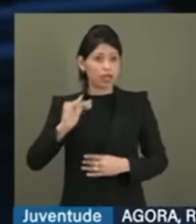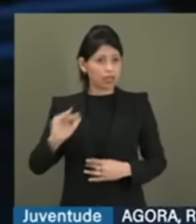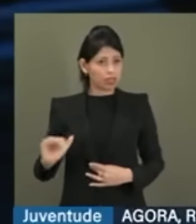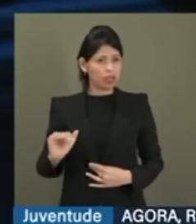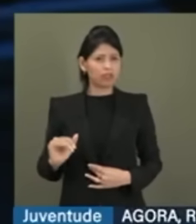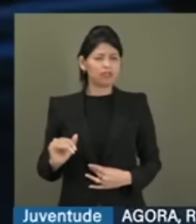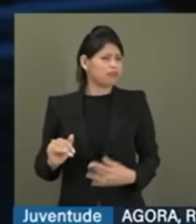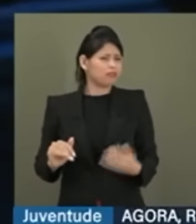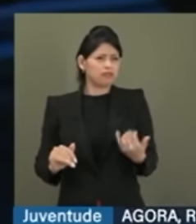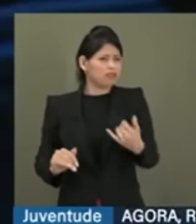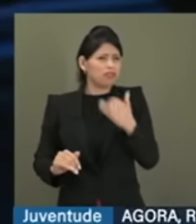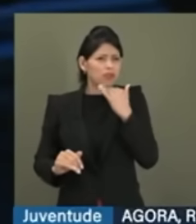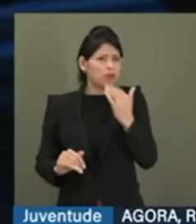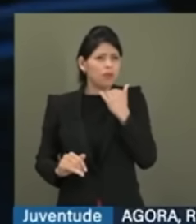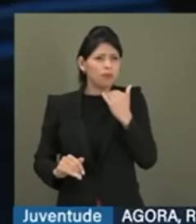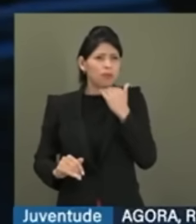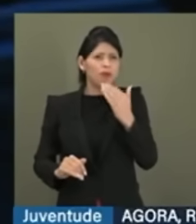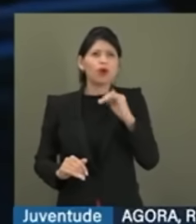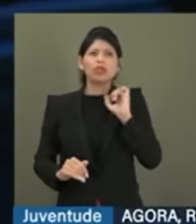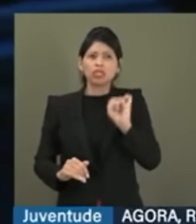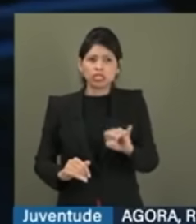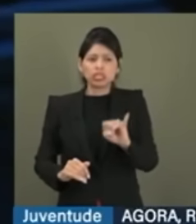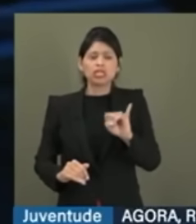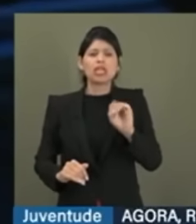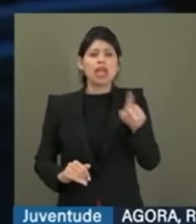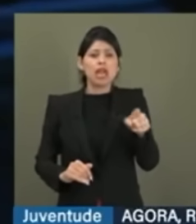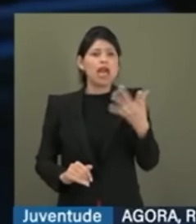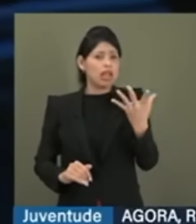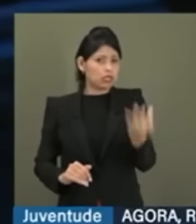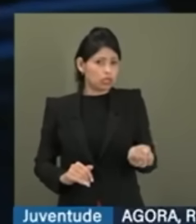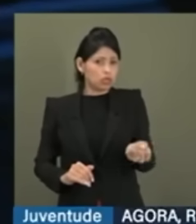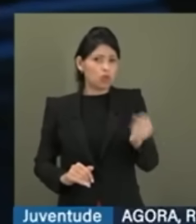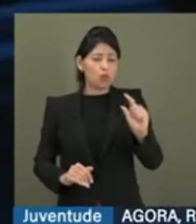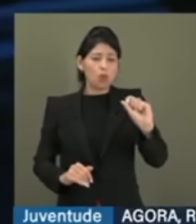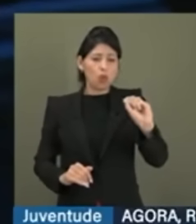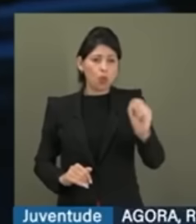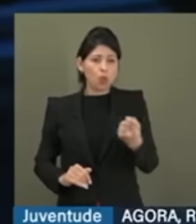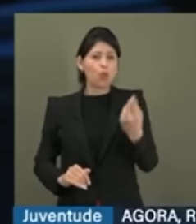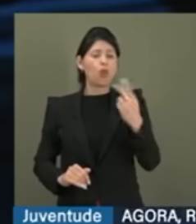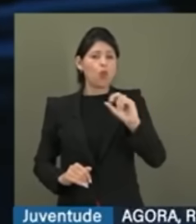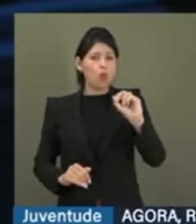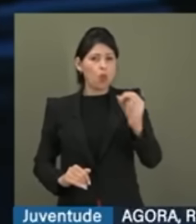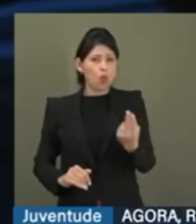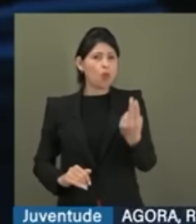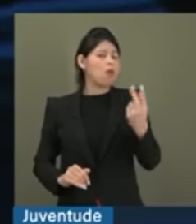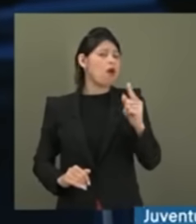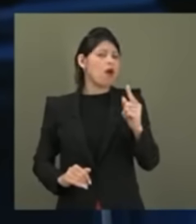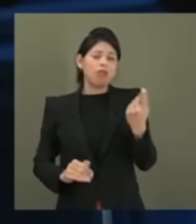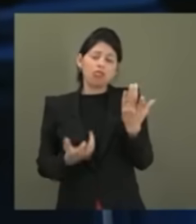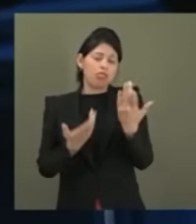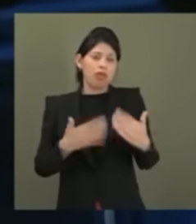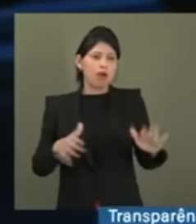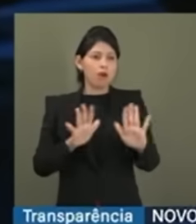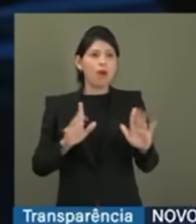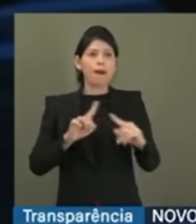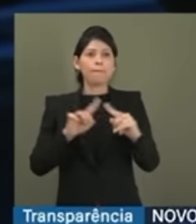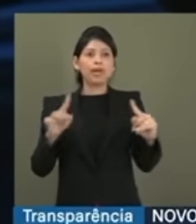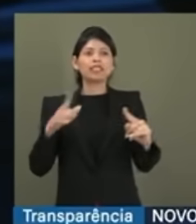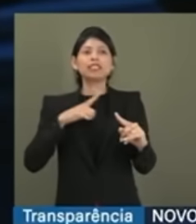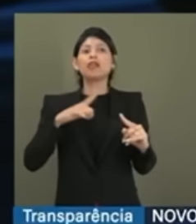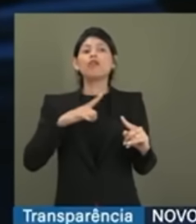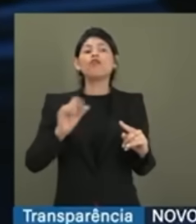não importa se foi sexo consensual importa é que estupro de vulnerável e o